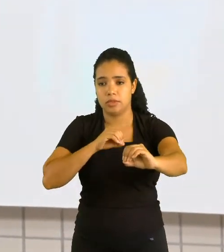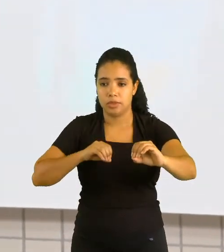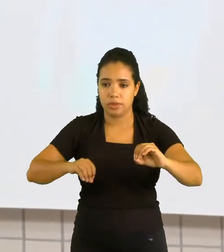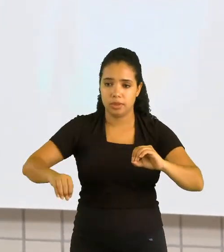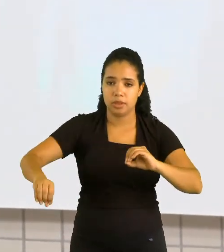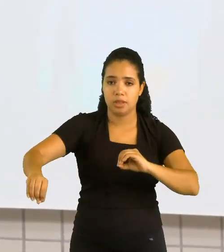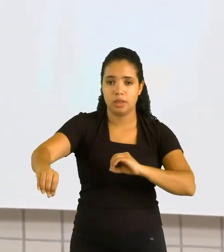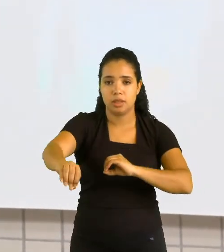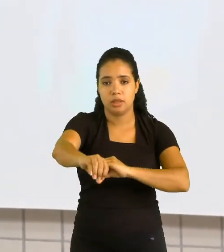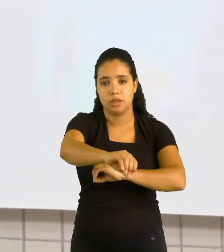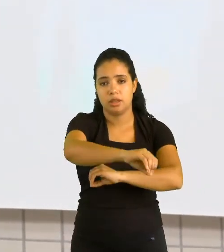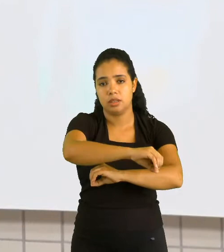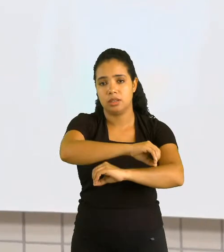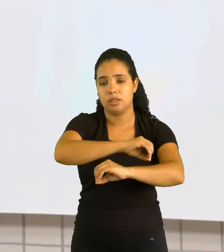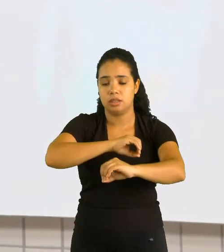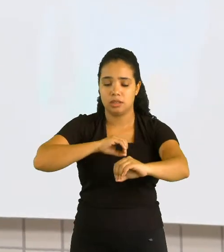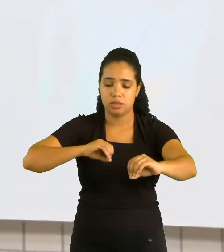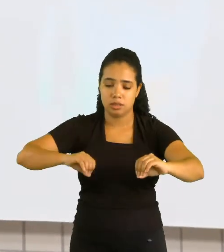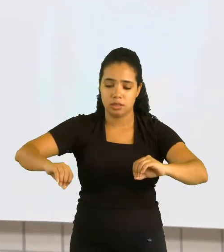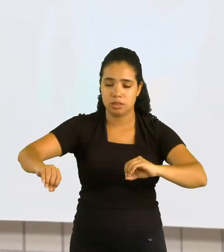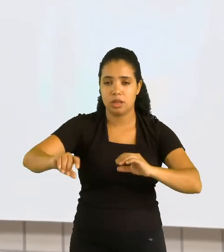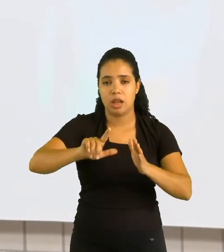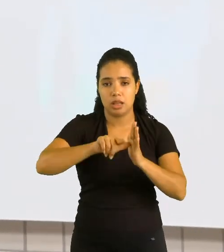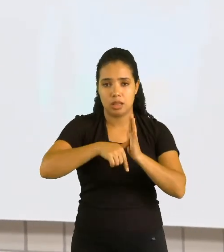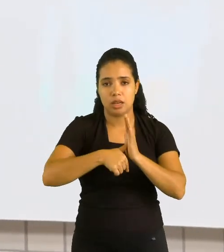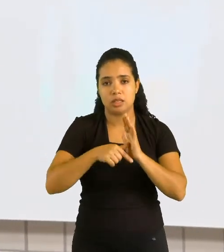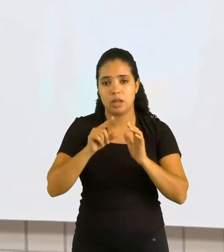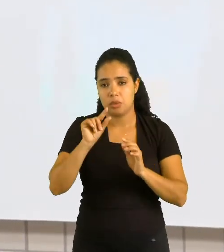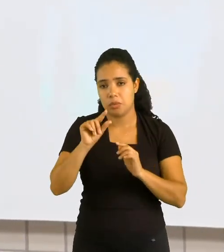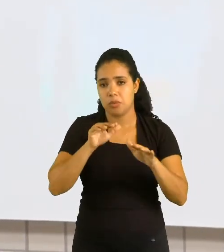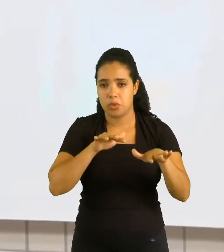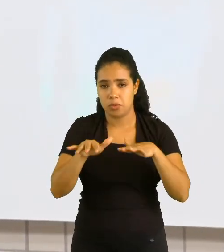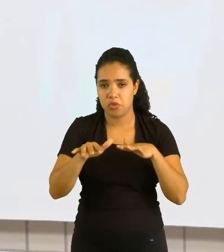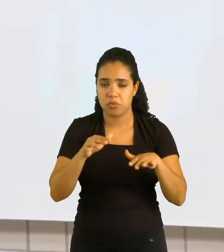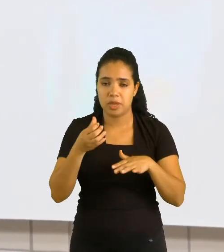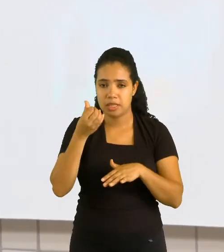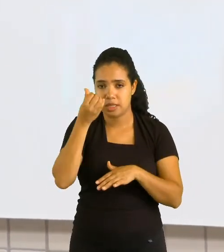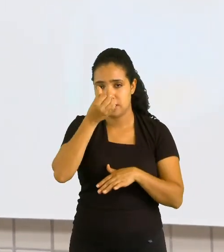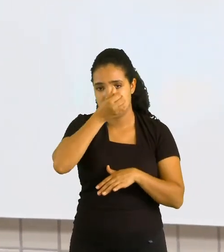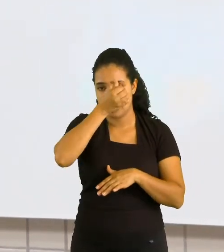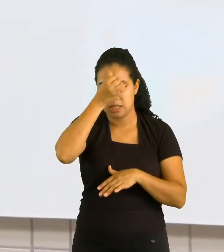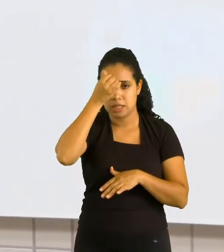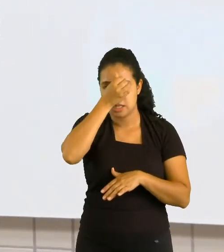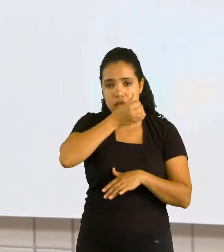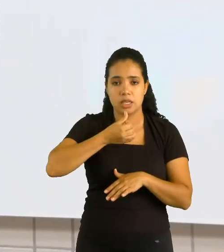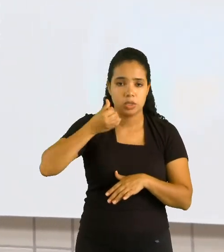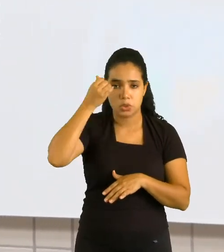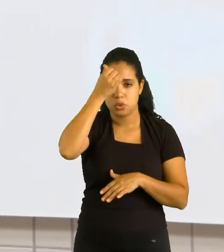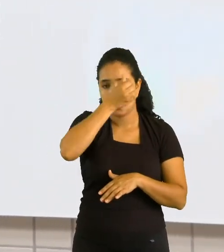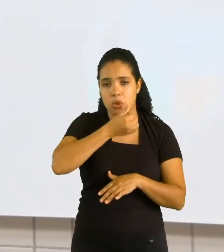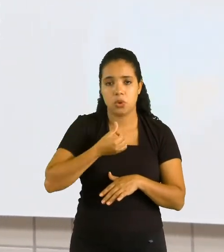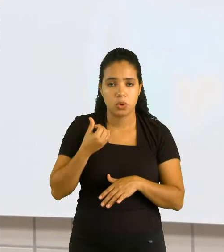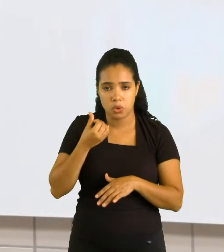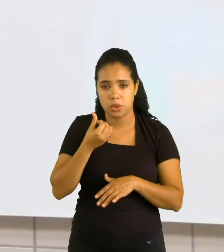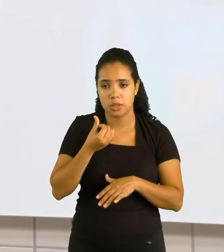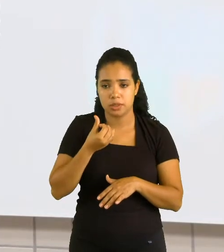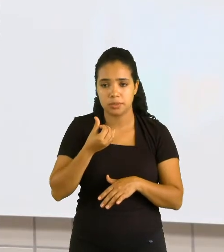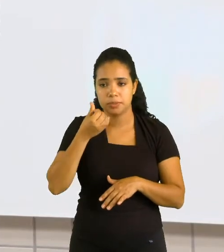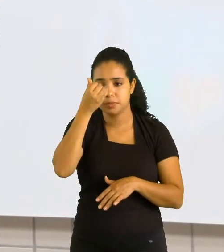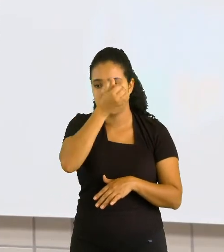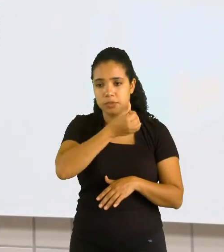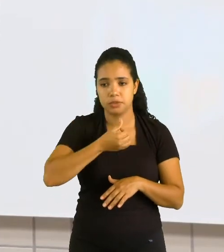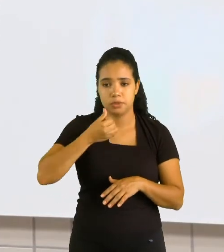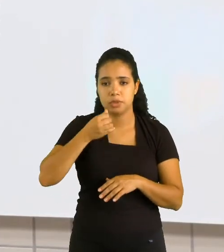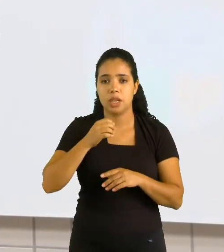sempre atrasar 6 horas. Para resolver esse problema, então se criou o